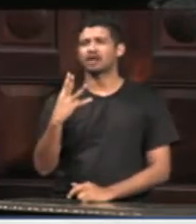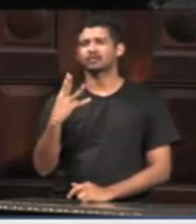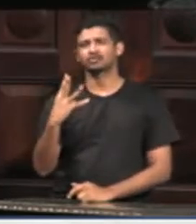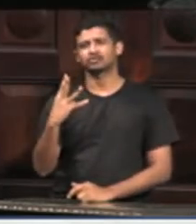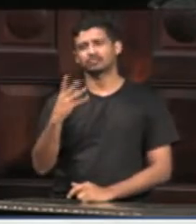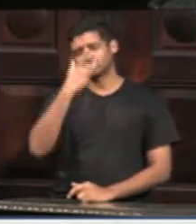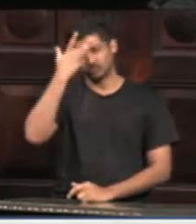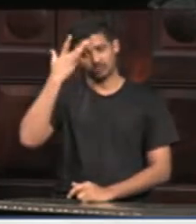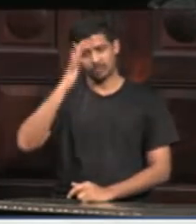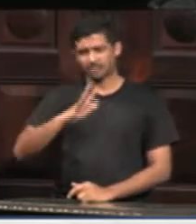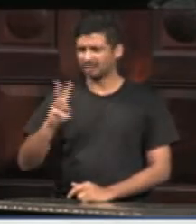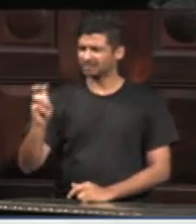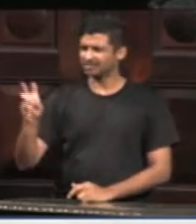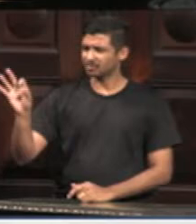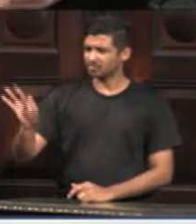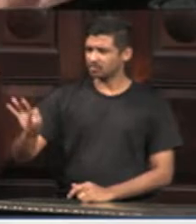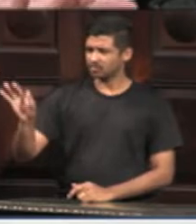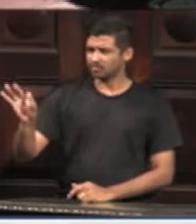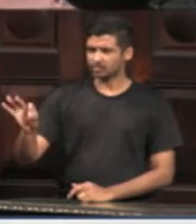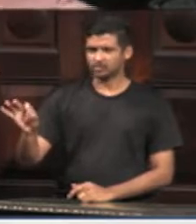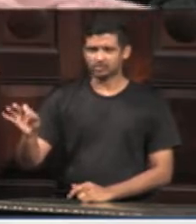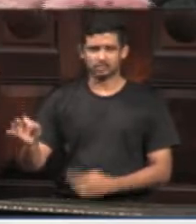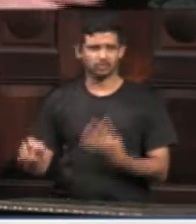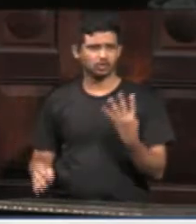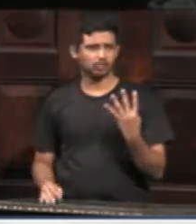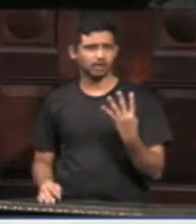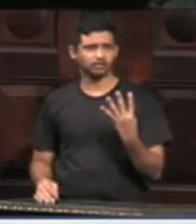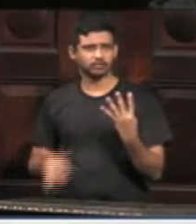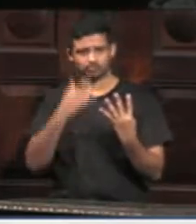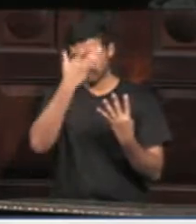5% de 4